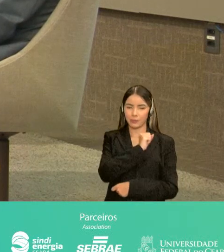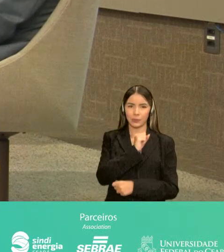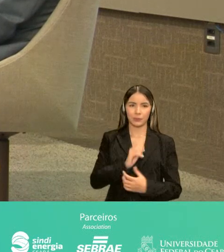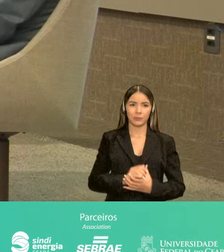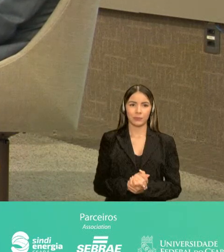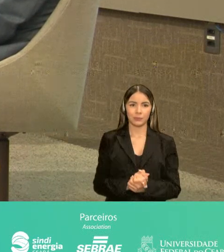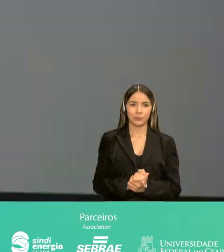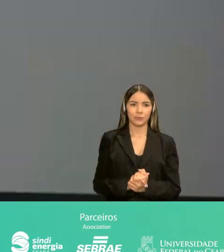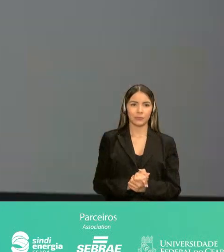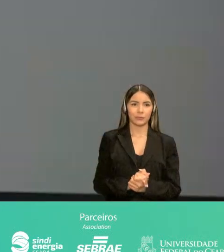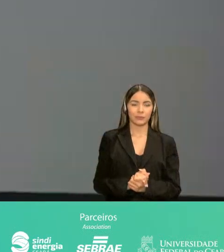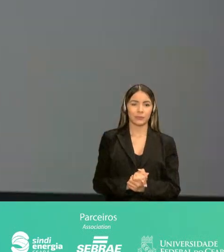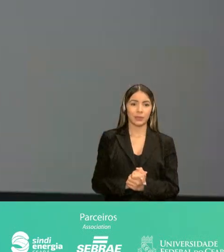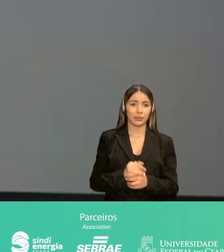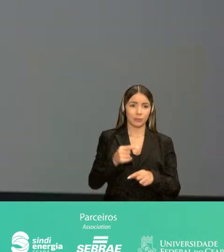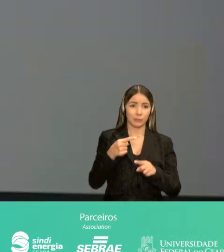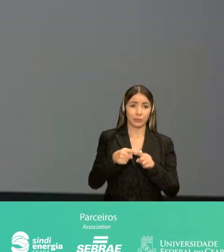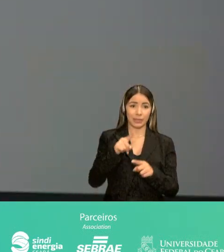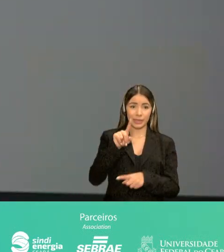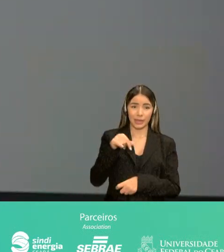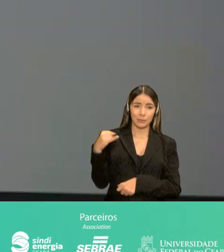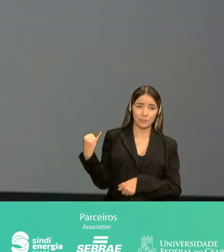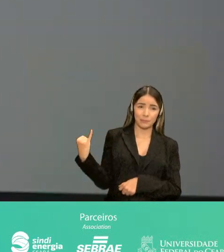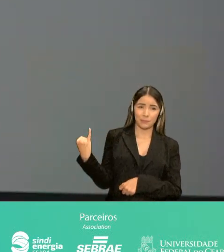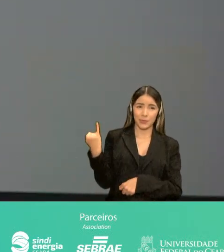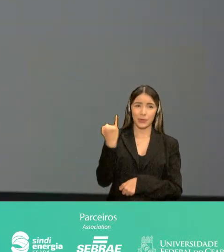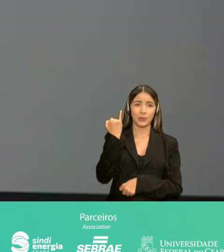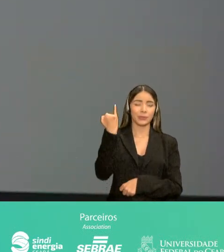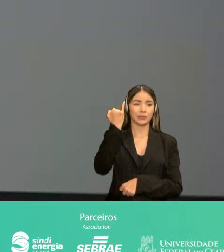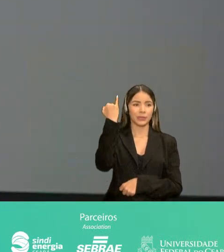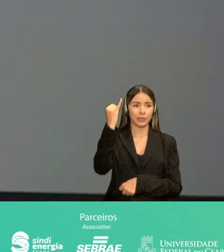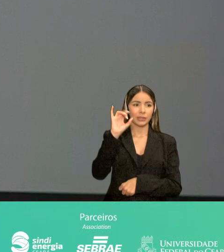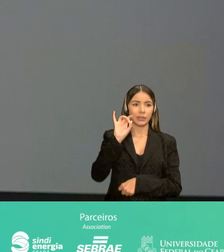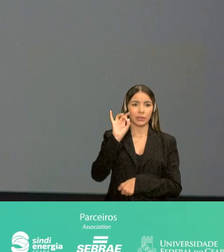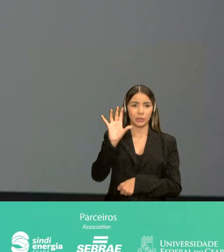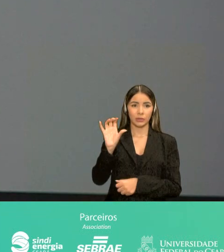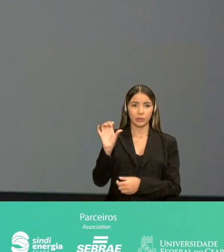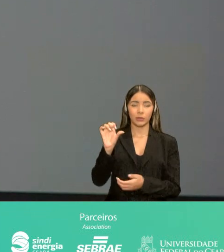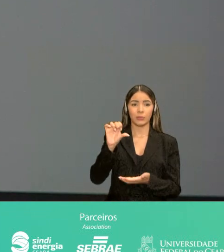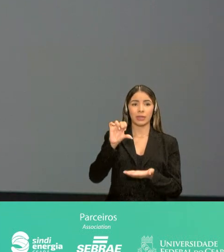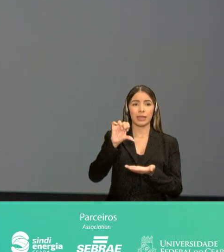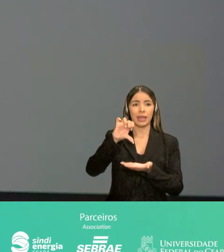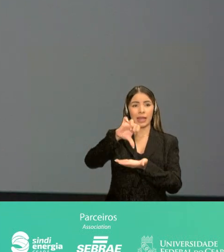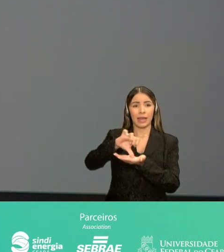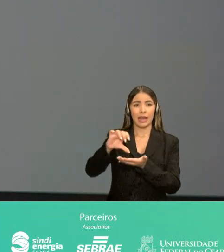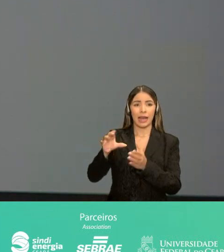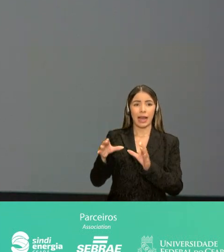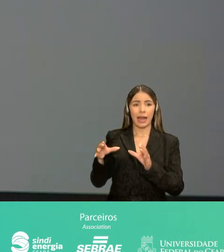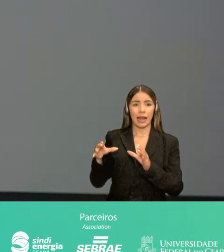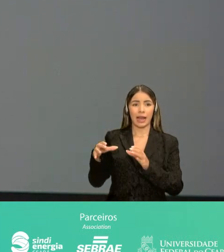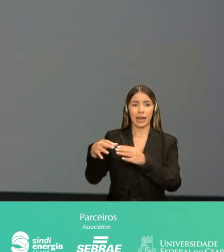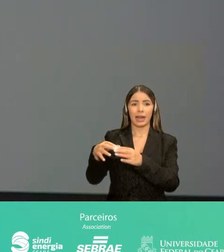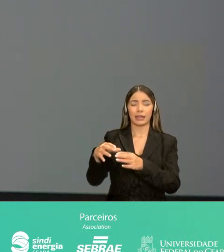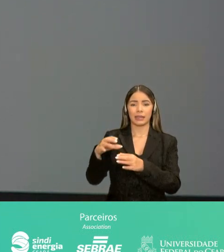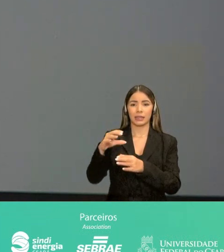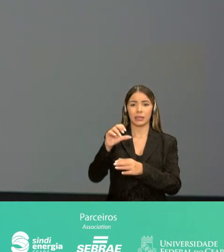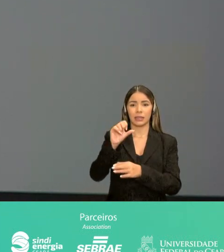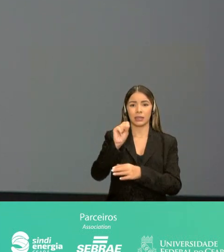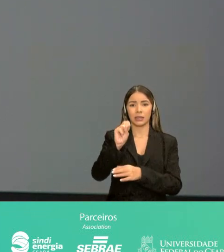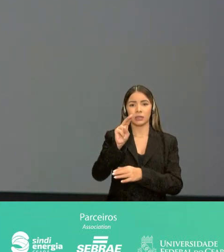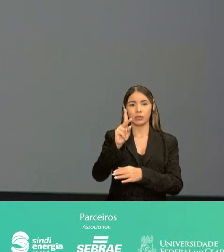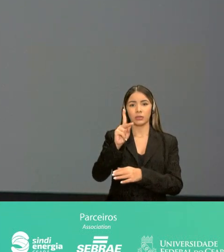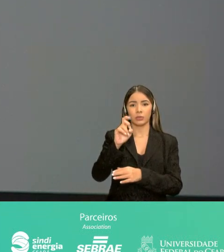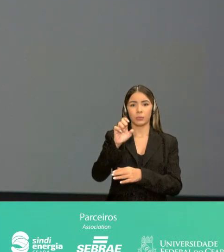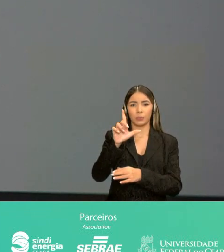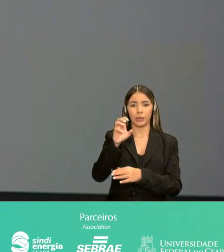that que is eu extremely considero de extrema important for the importância supply a chain cadeia de to suprimentos, attract né? companies, Atrair empresas que fabricam